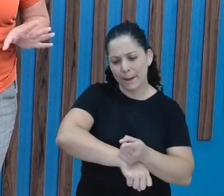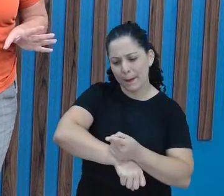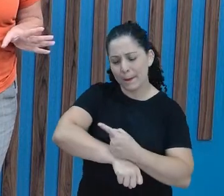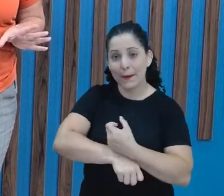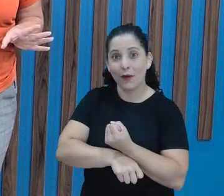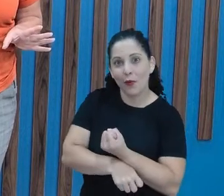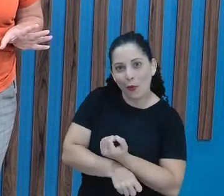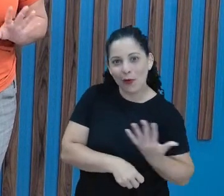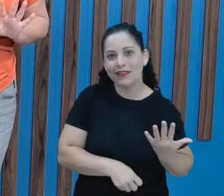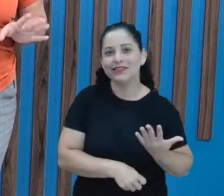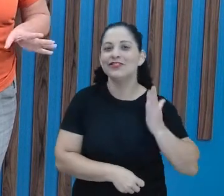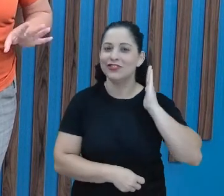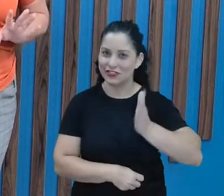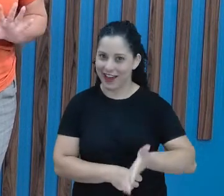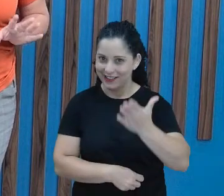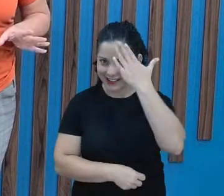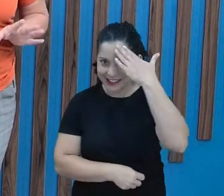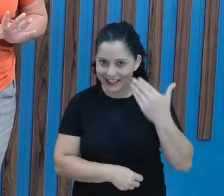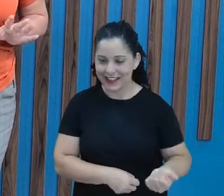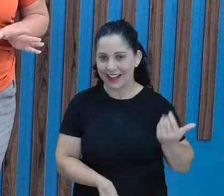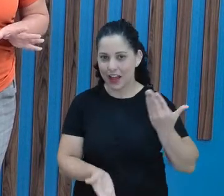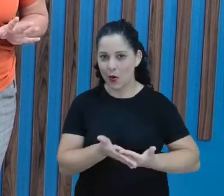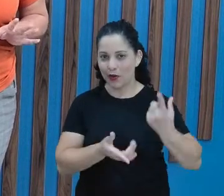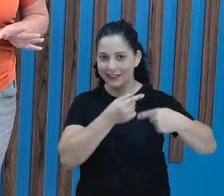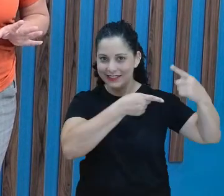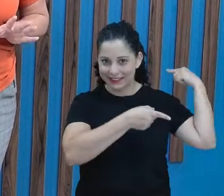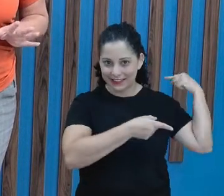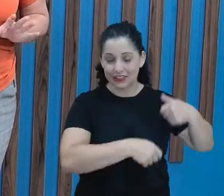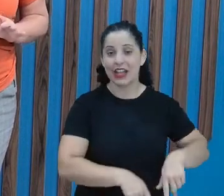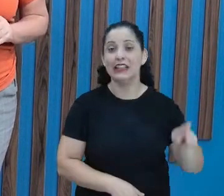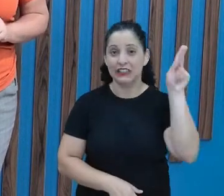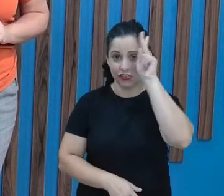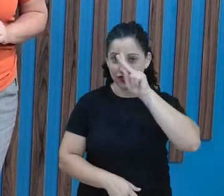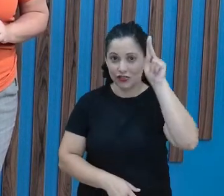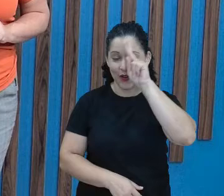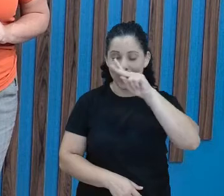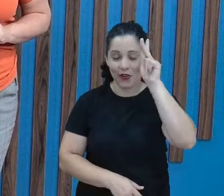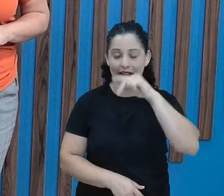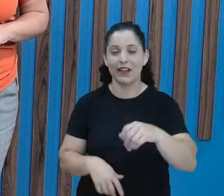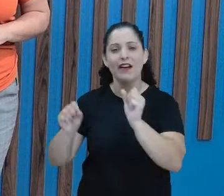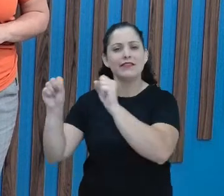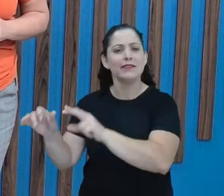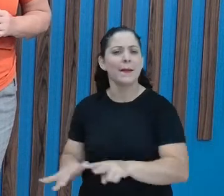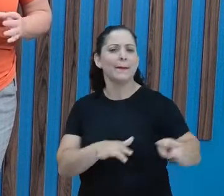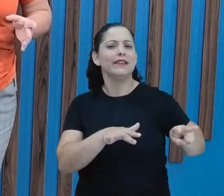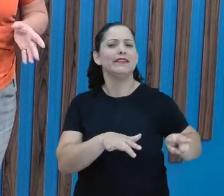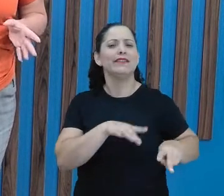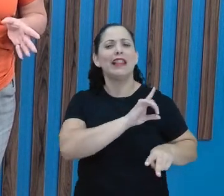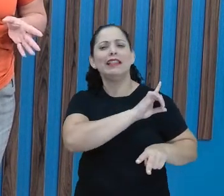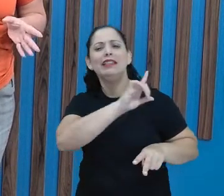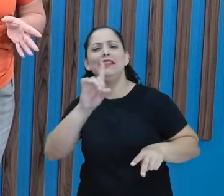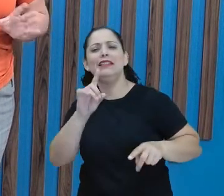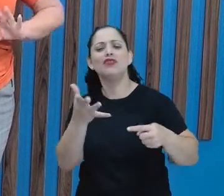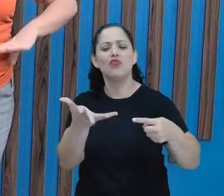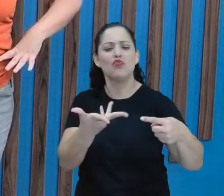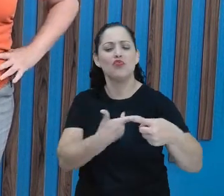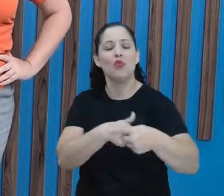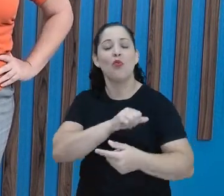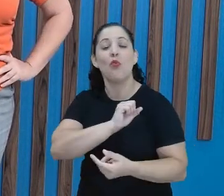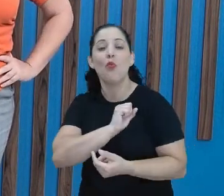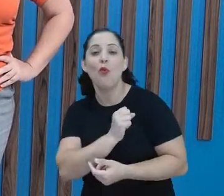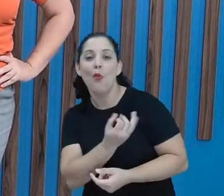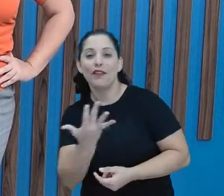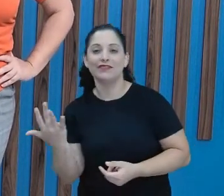Já estudamos aí, eu acho que uma aula passada de história. Uma semana tem quantos dias?